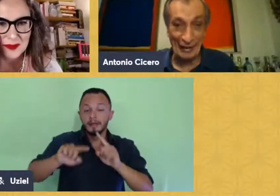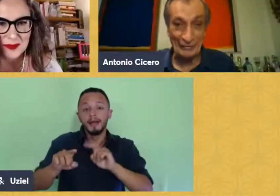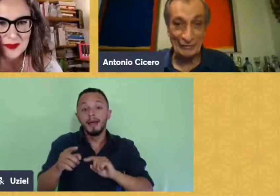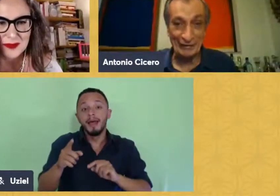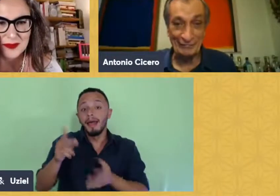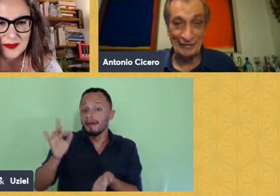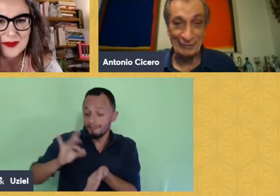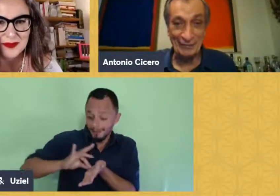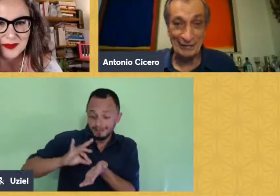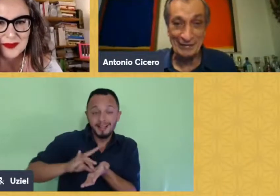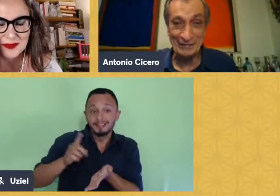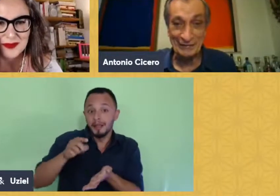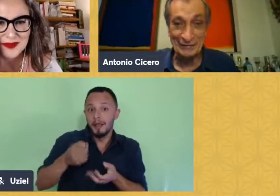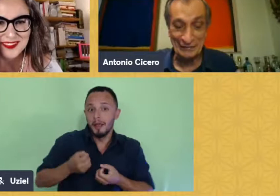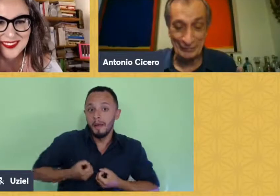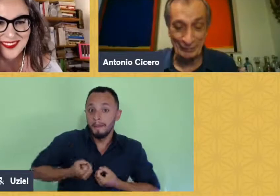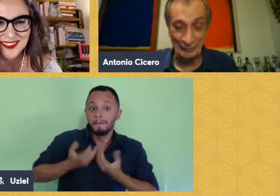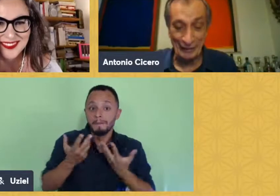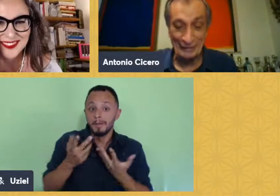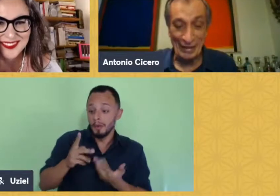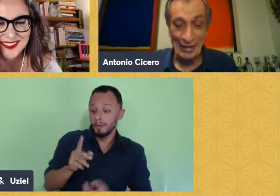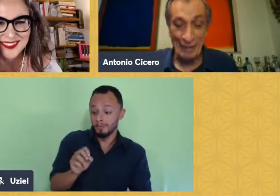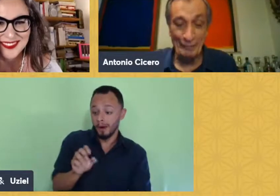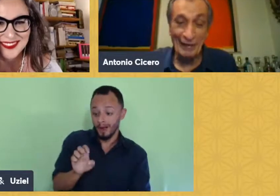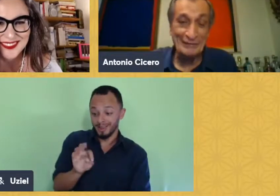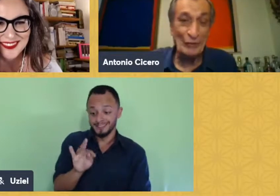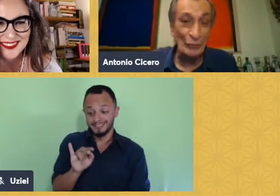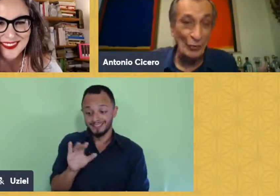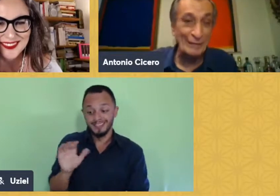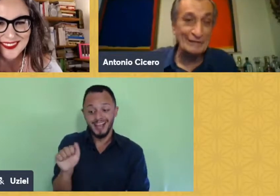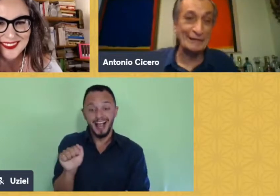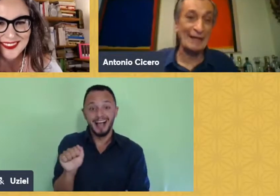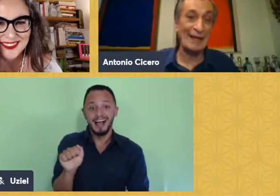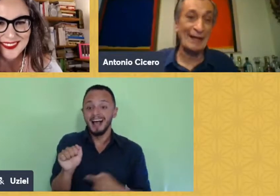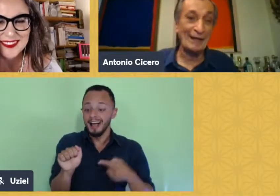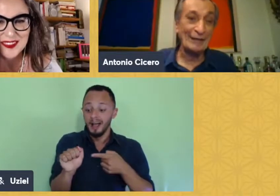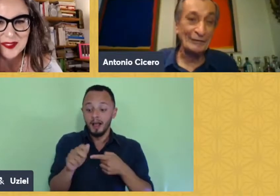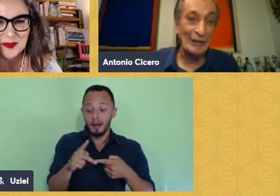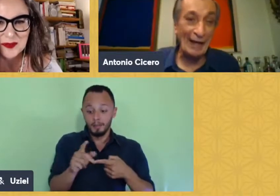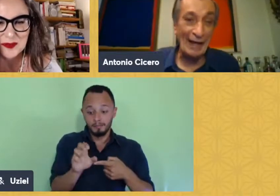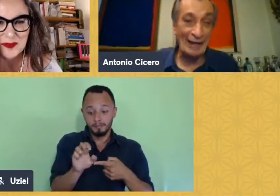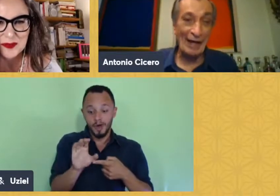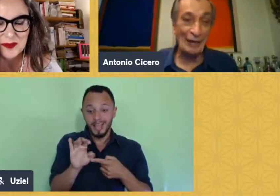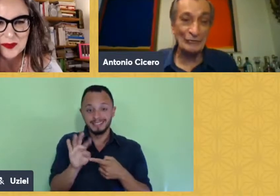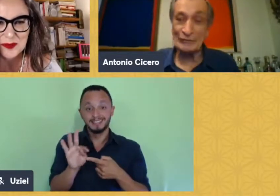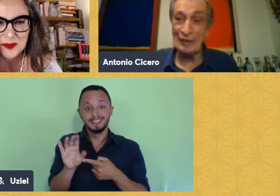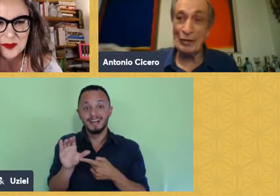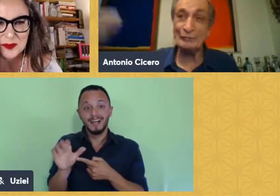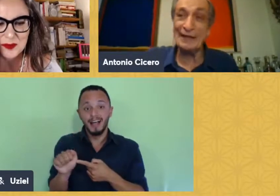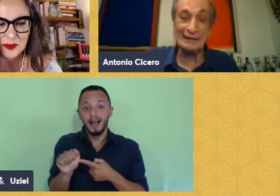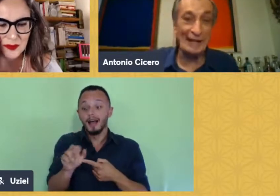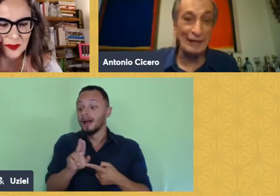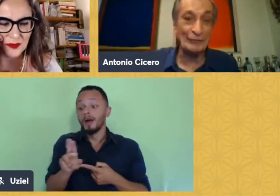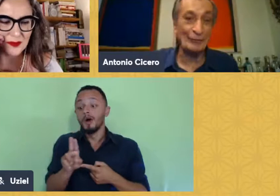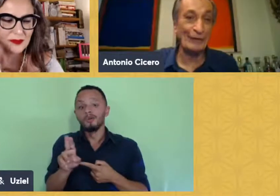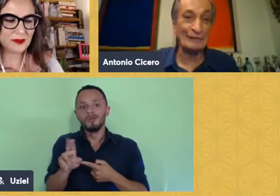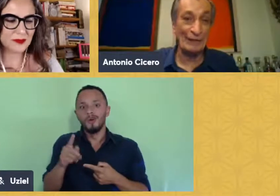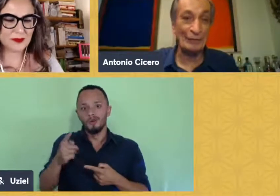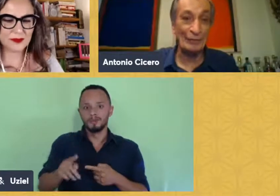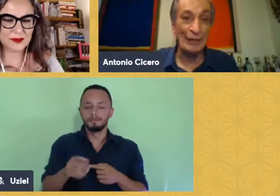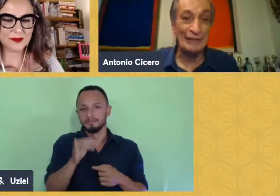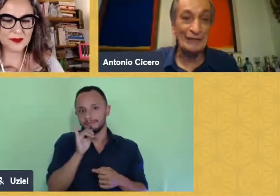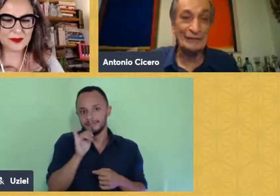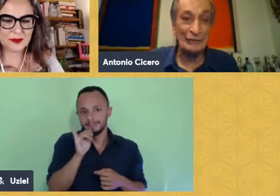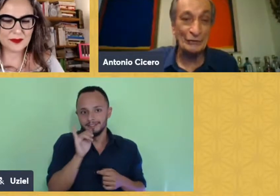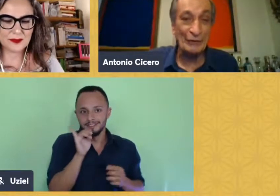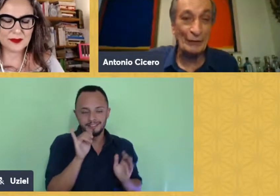chama poética, veja bem, ele se chama poética. A poética é um nome que se dá, não é, a um tratado, por